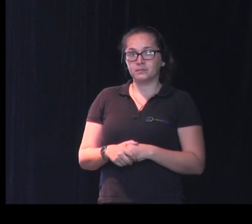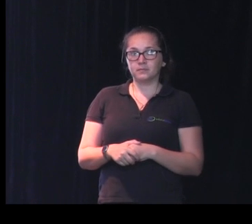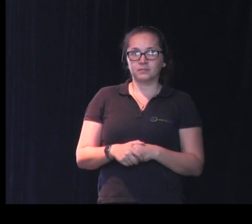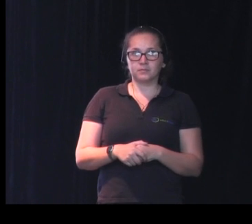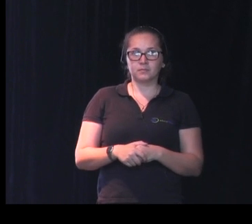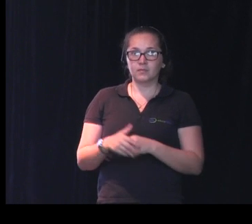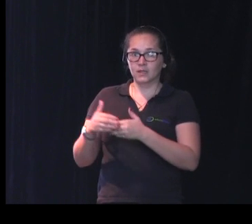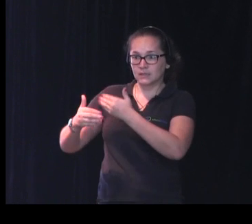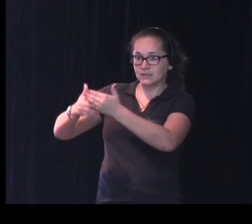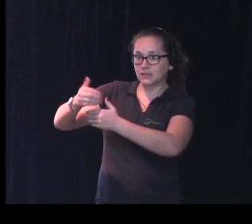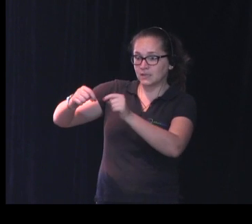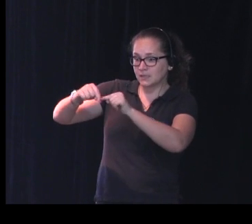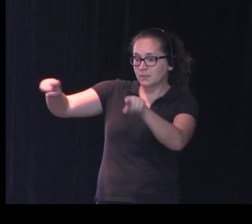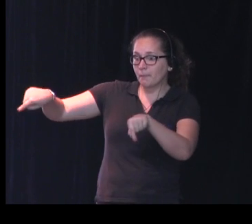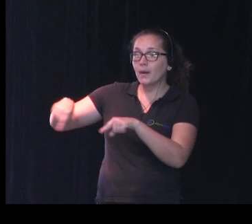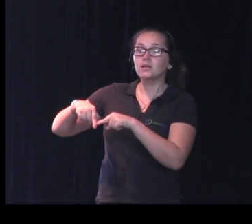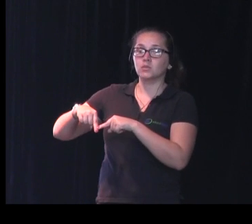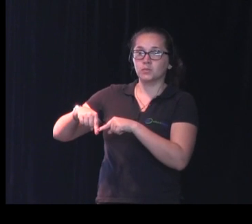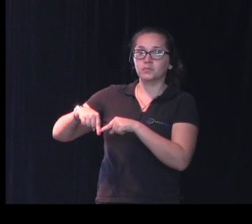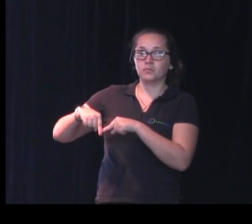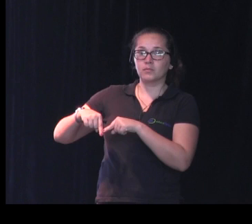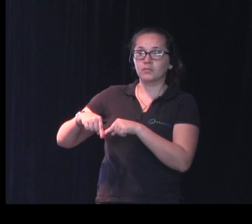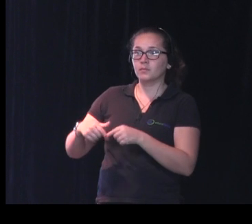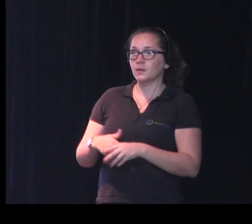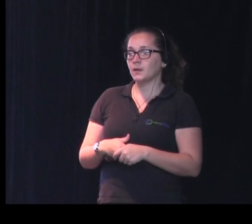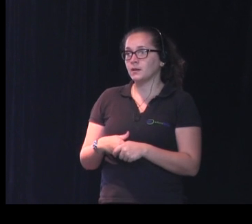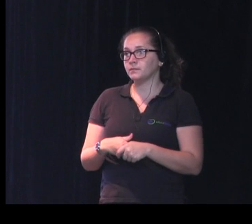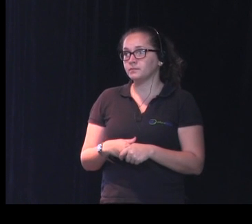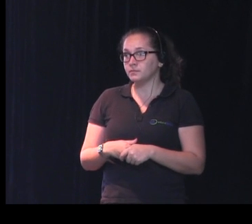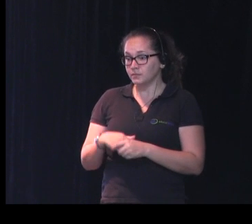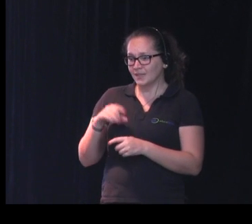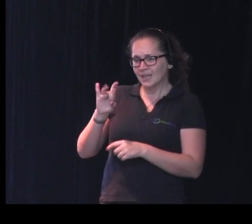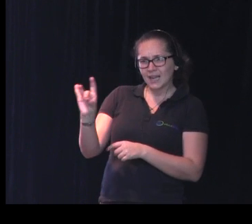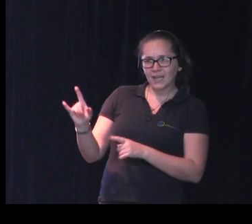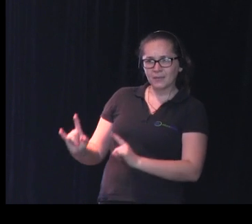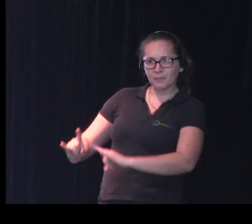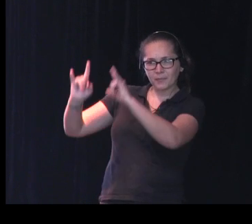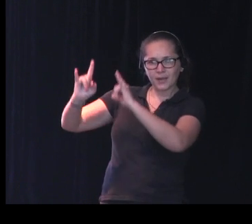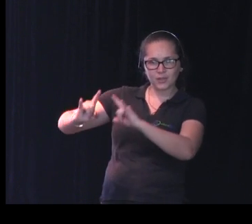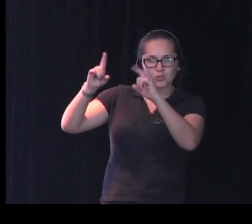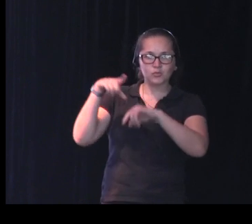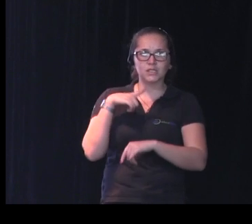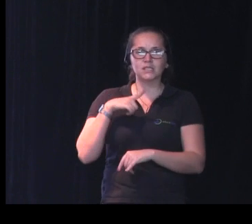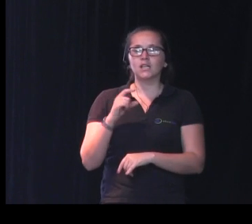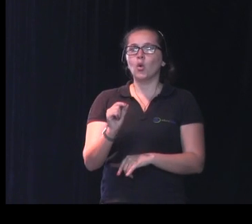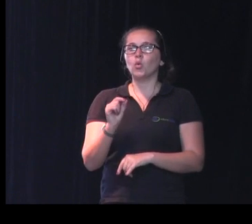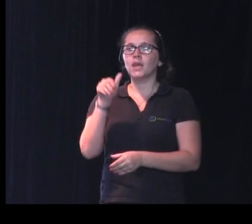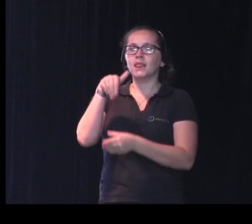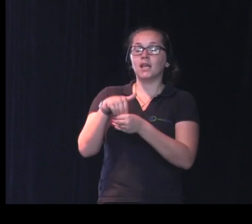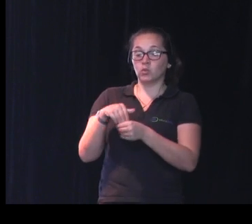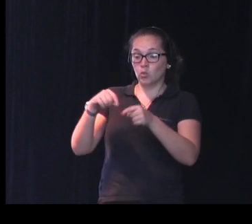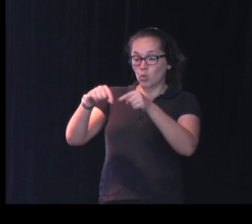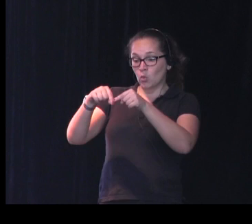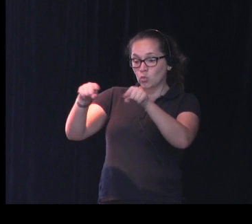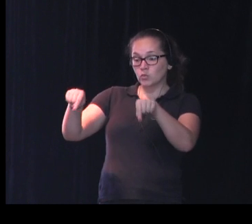dessa quinta, desse espaço, desse sítio. Cada prédio